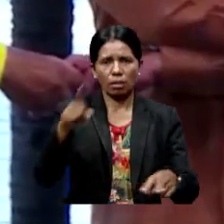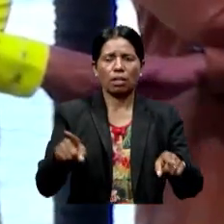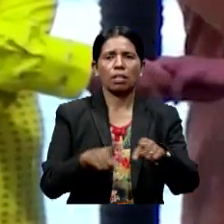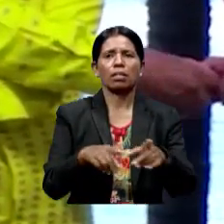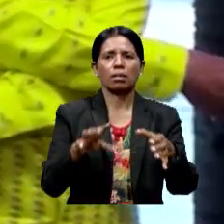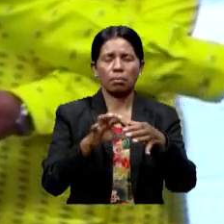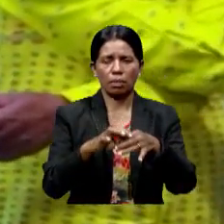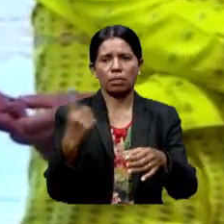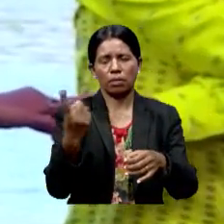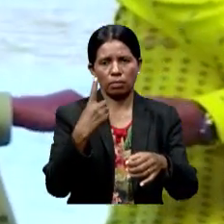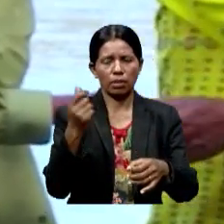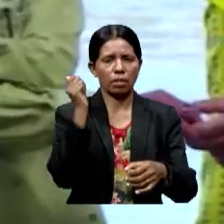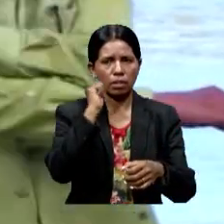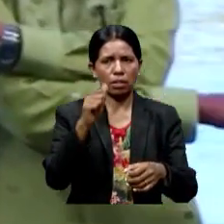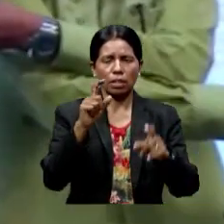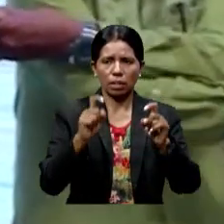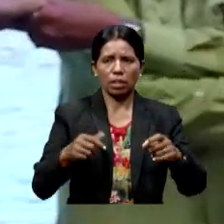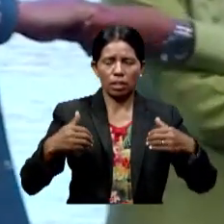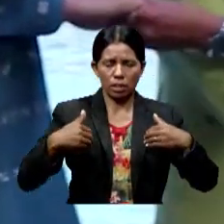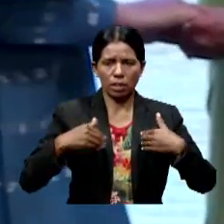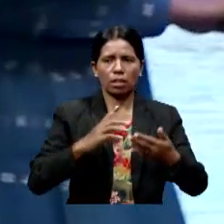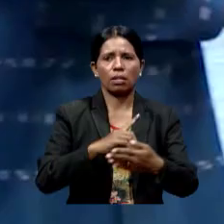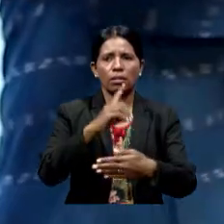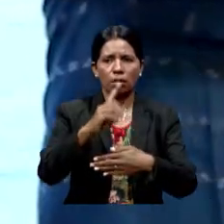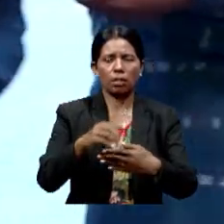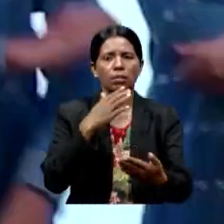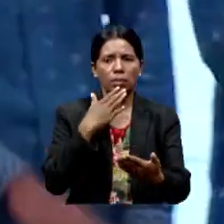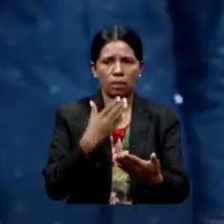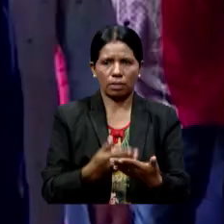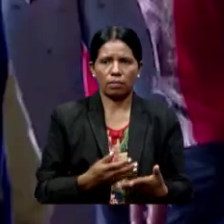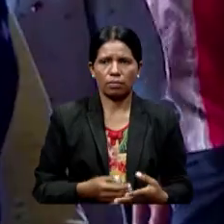membro permanente ASEAN, tem que ia desenvolvimento ne be qualidade.